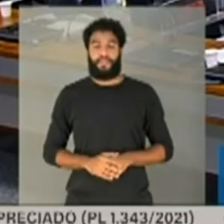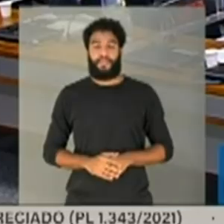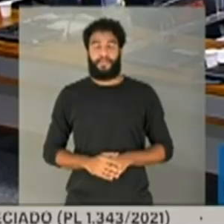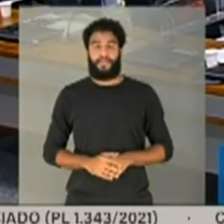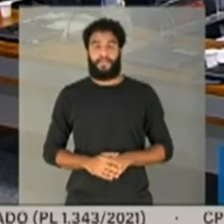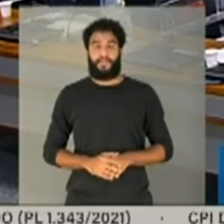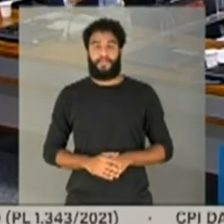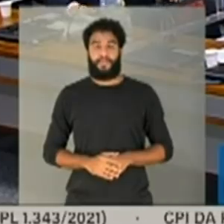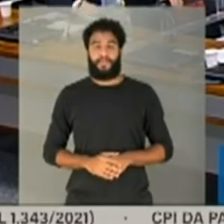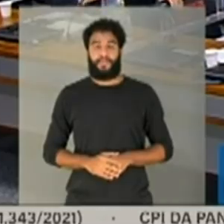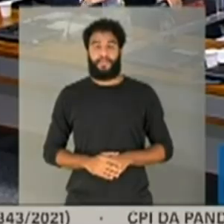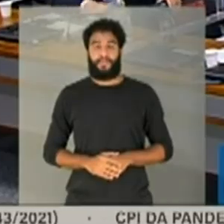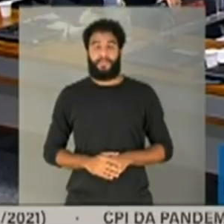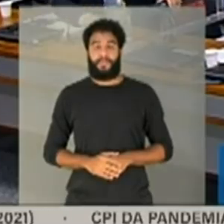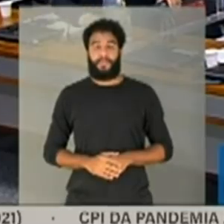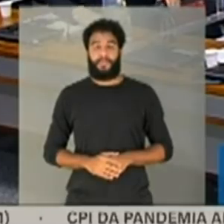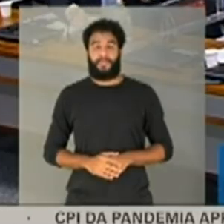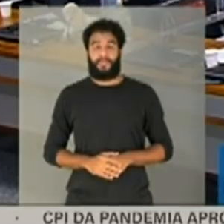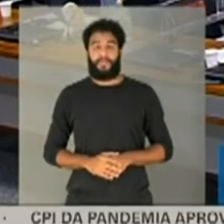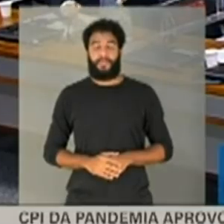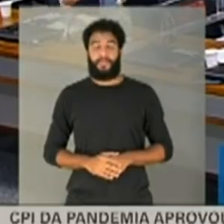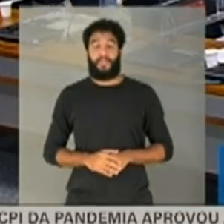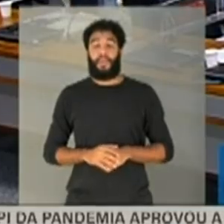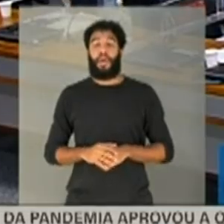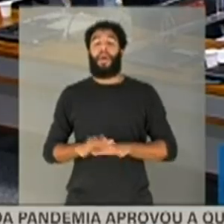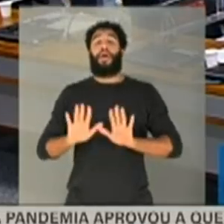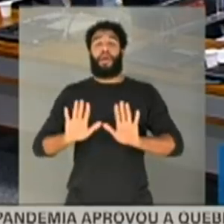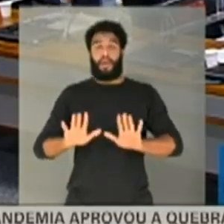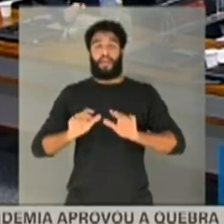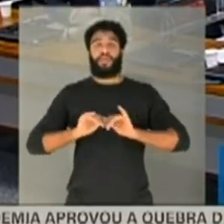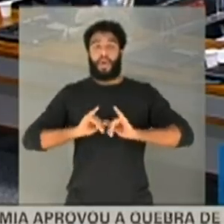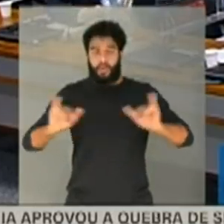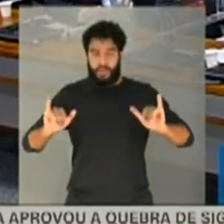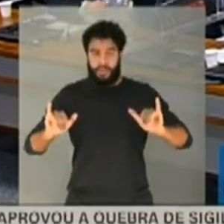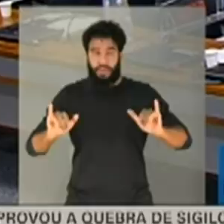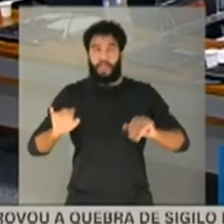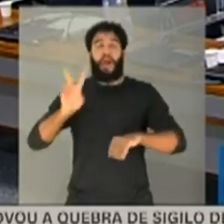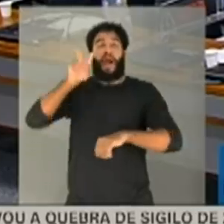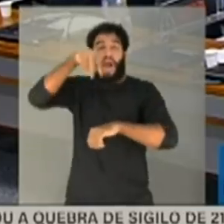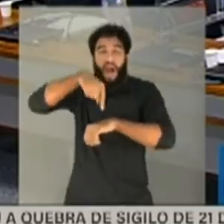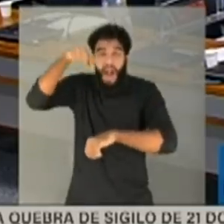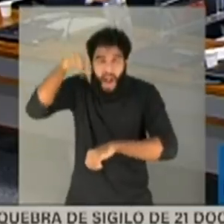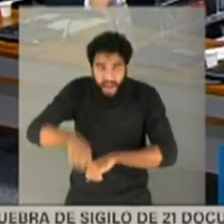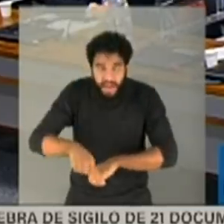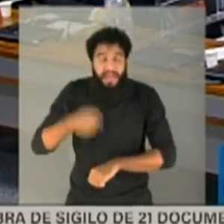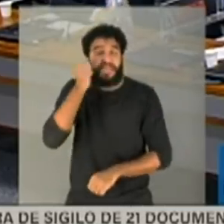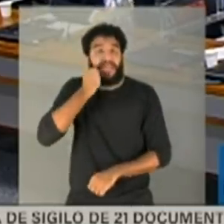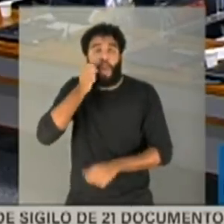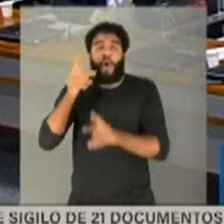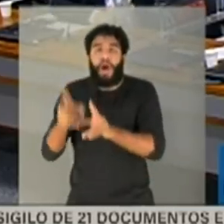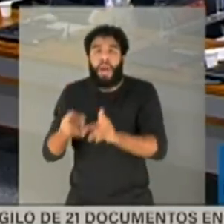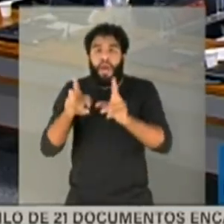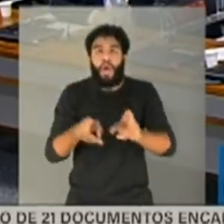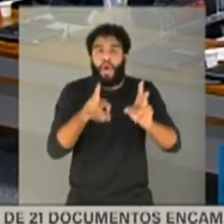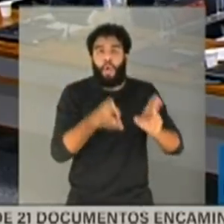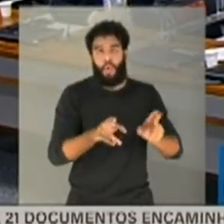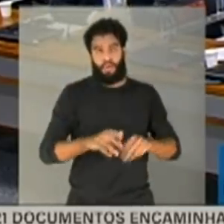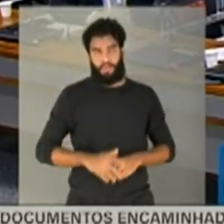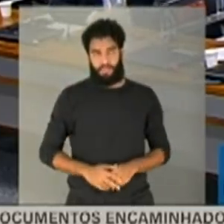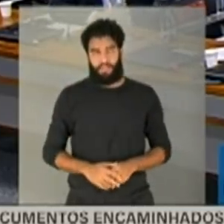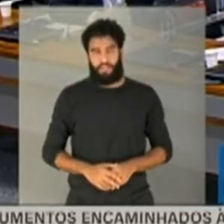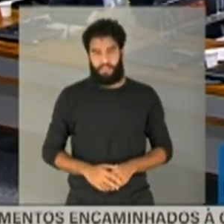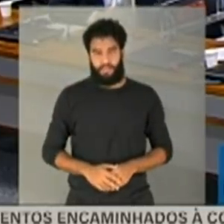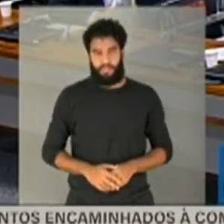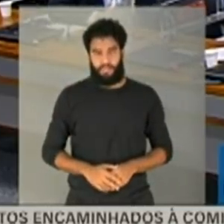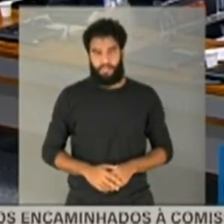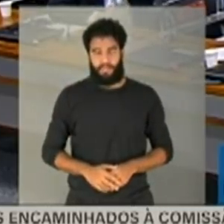Deixa eu dizer uma coisa aqui. Nada. Aqui... O senhor é senador como eu. Igualzinho, sem tirar nem pôr. Sem tirar nem pôr.